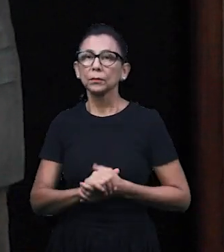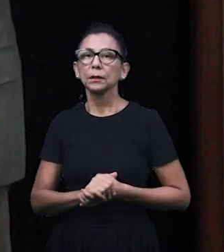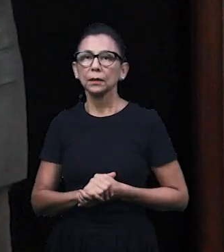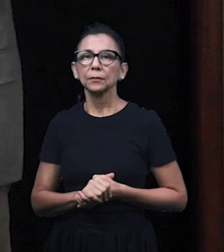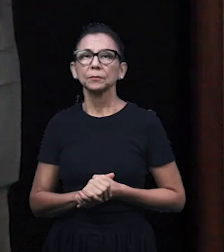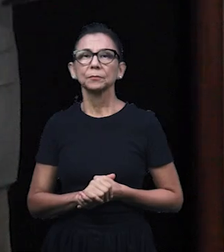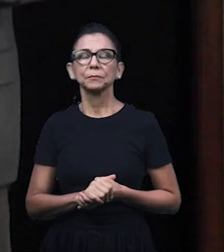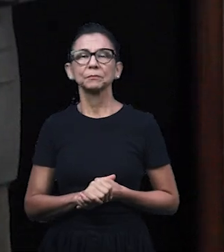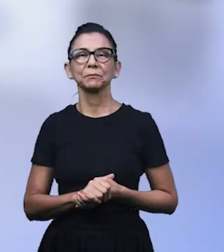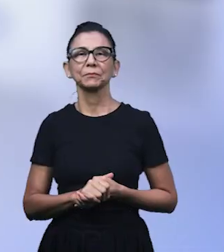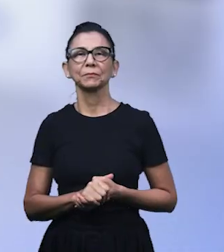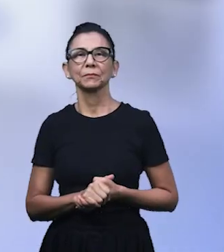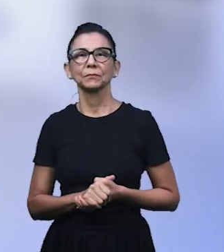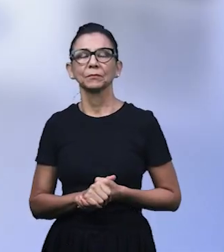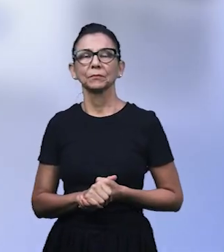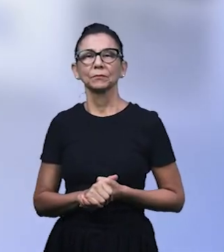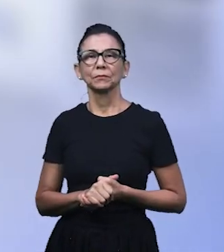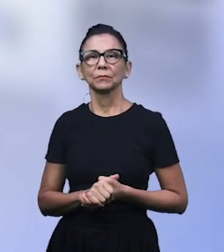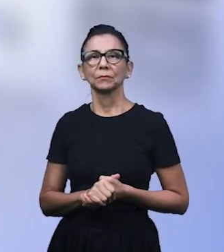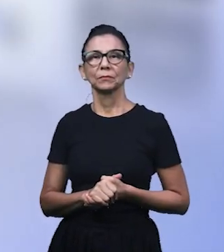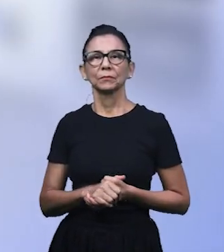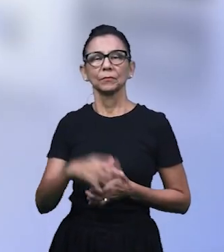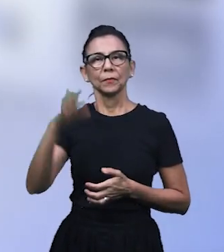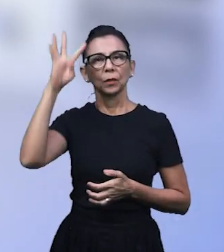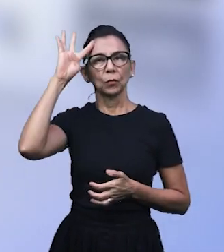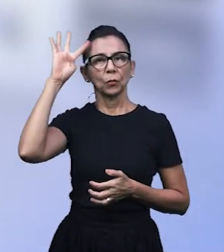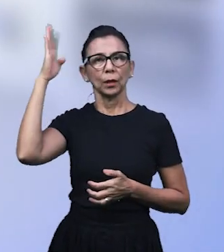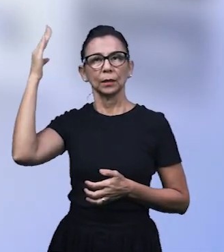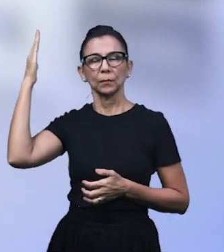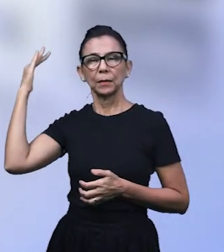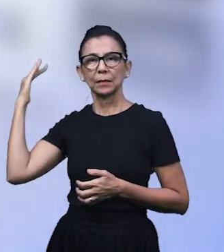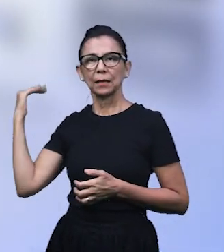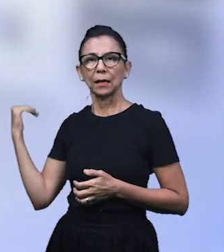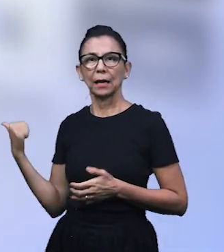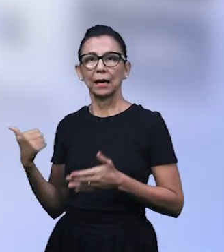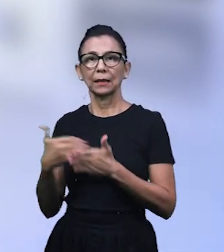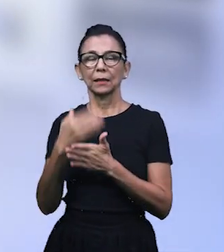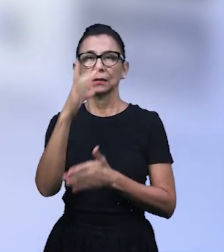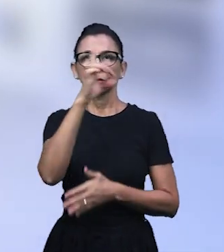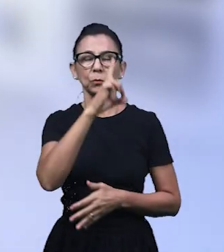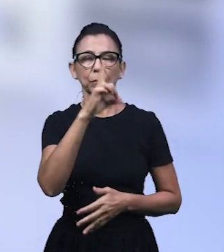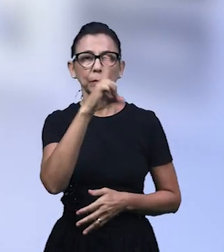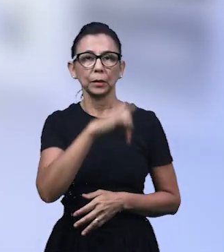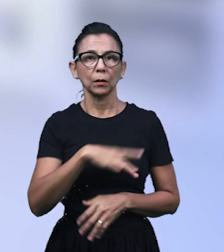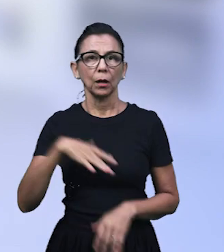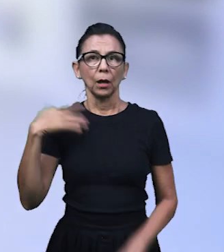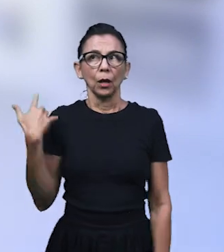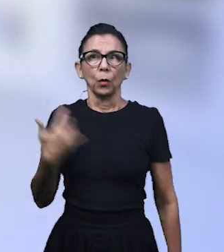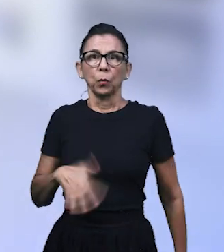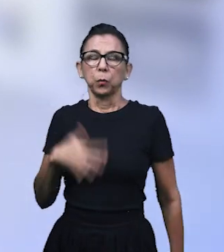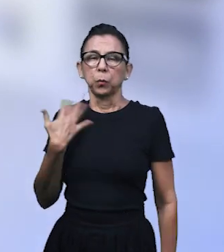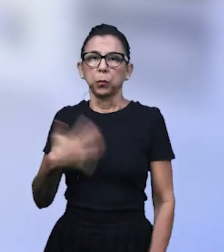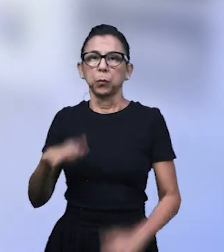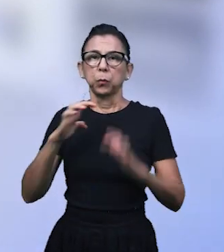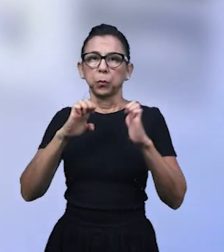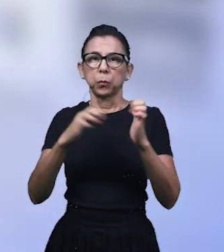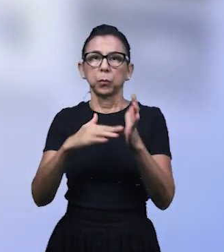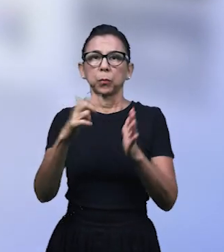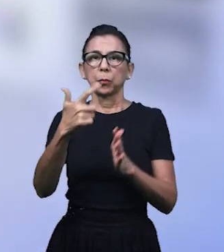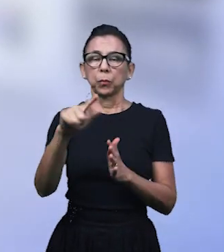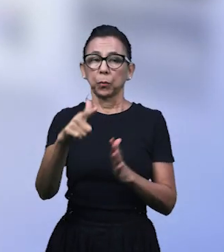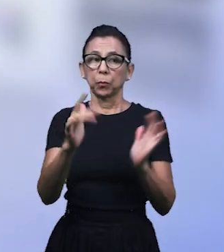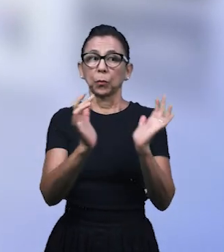Fronteiras nesta semana. O período da última quarta-feira ao domingo foi de dias intensos para os jovens do Evangelho Sem